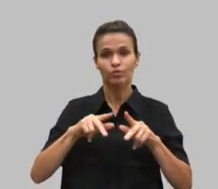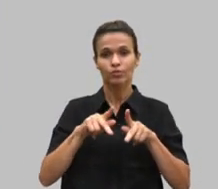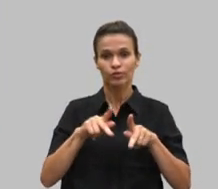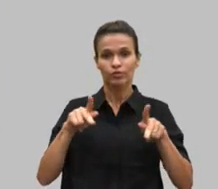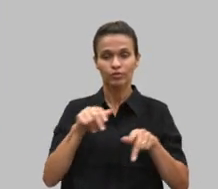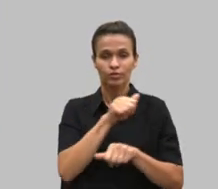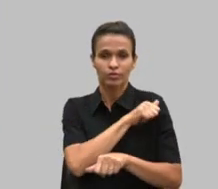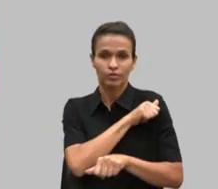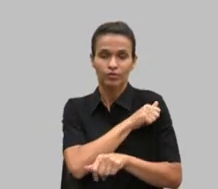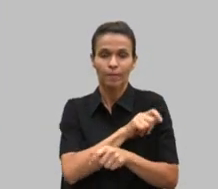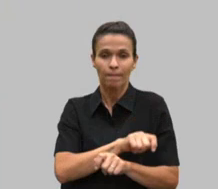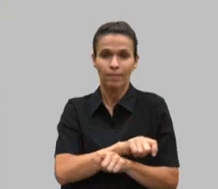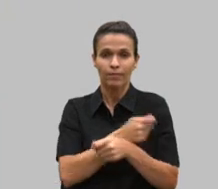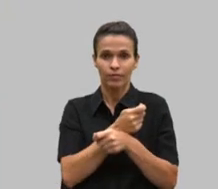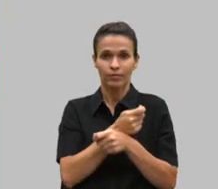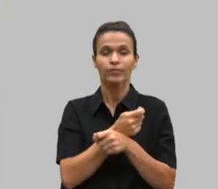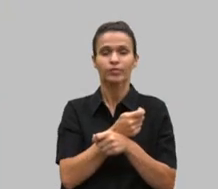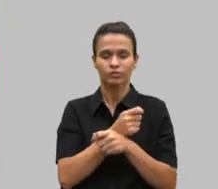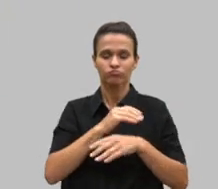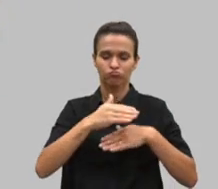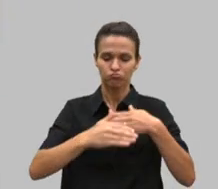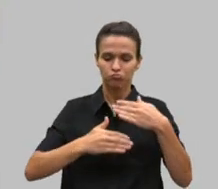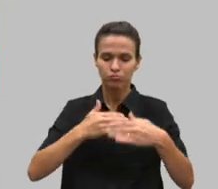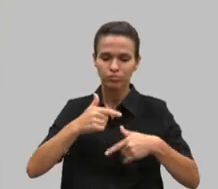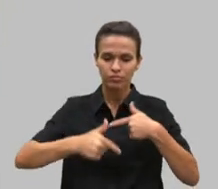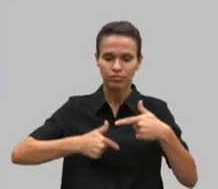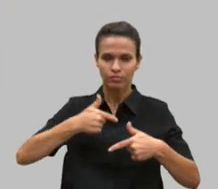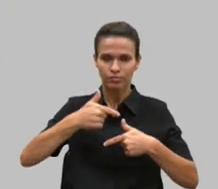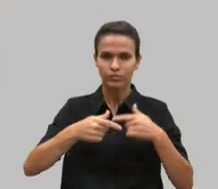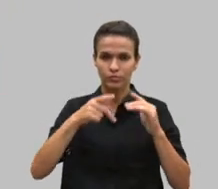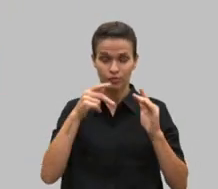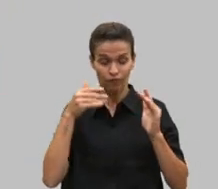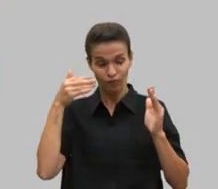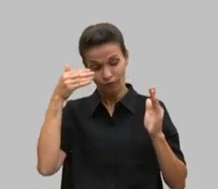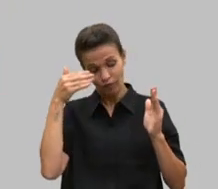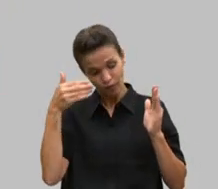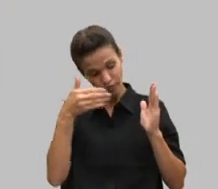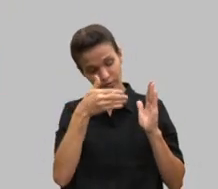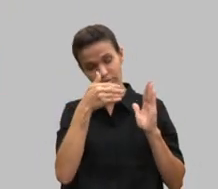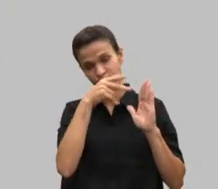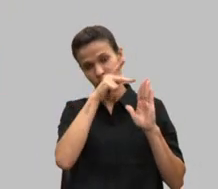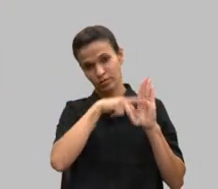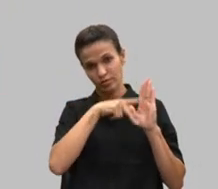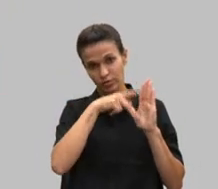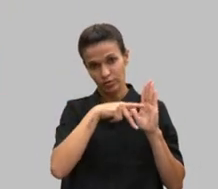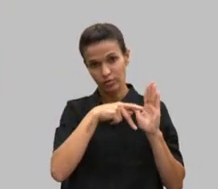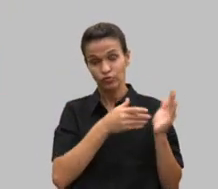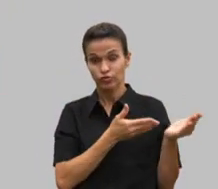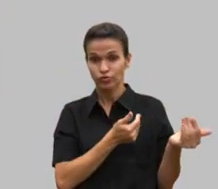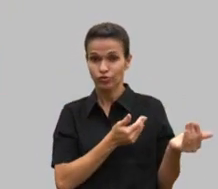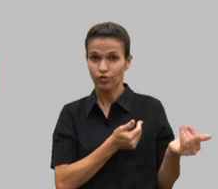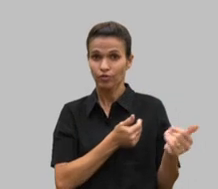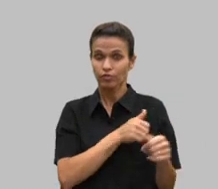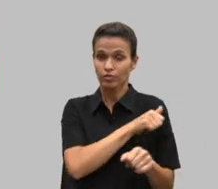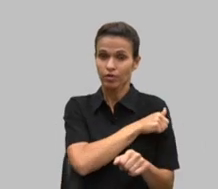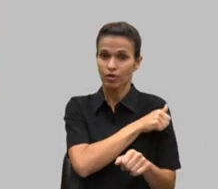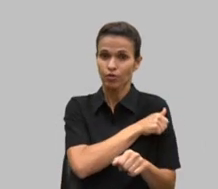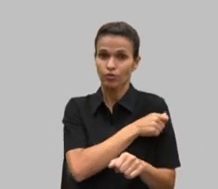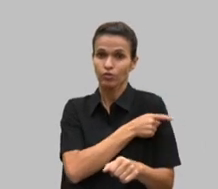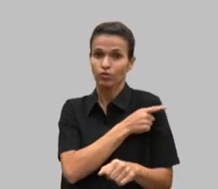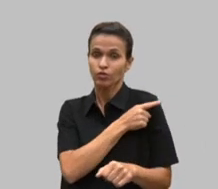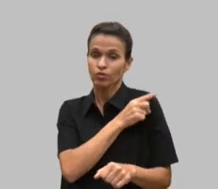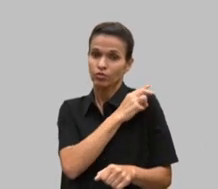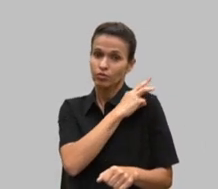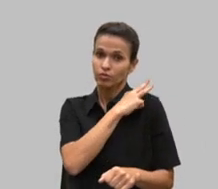da PUC Minas que vem se envolvendo e trabalhando por esse projeto aos jovens estudantes do ensino médio aqui